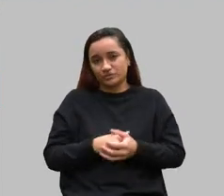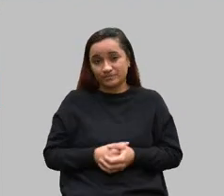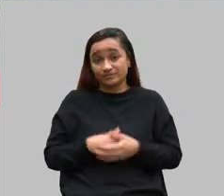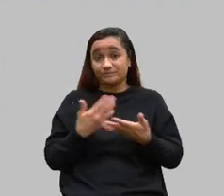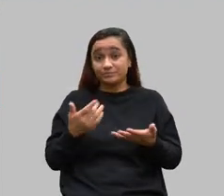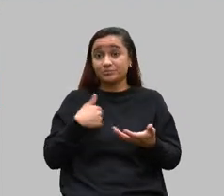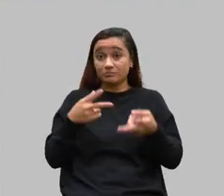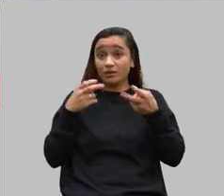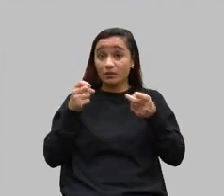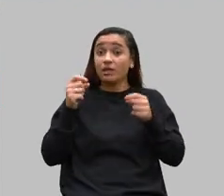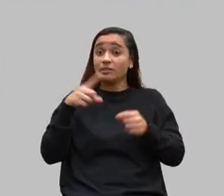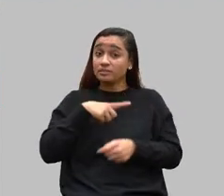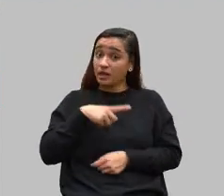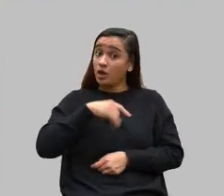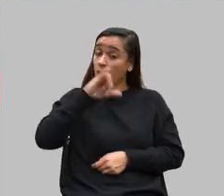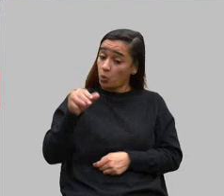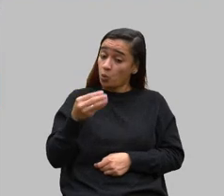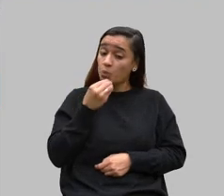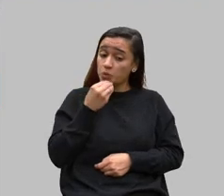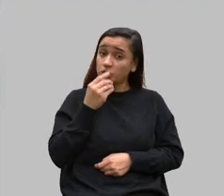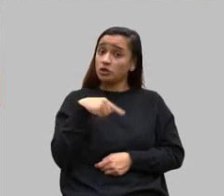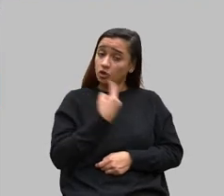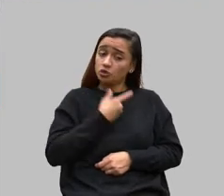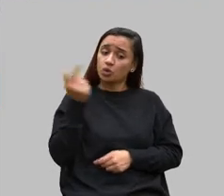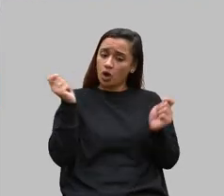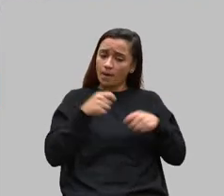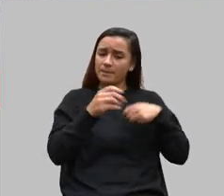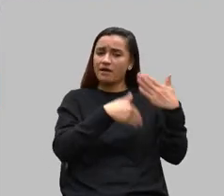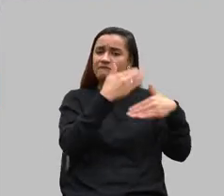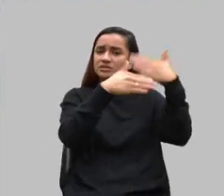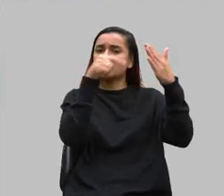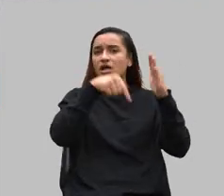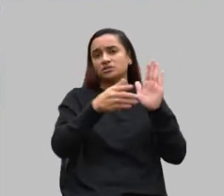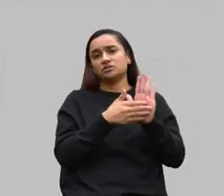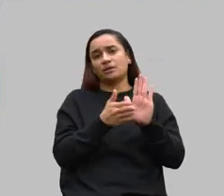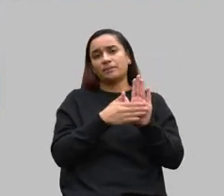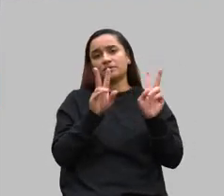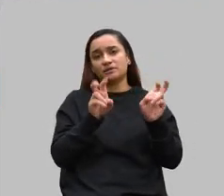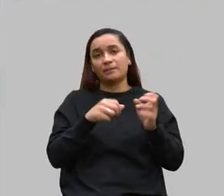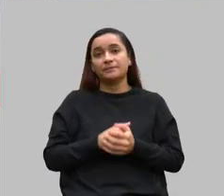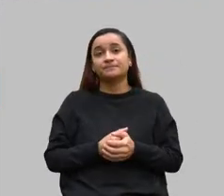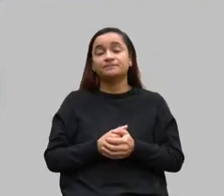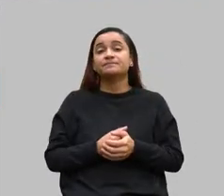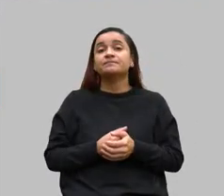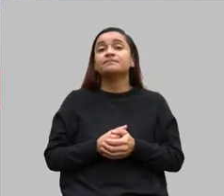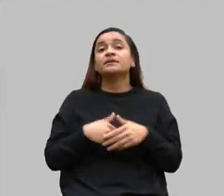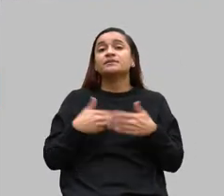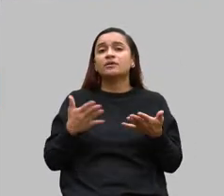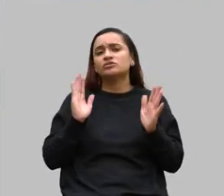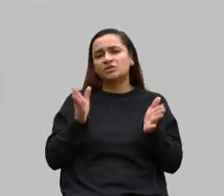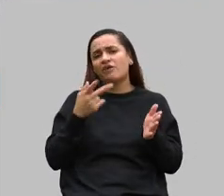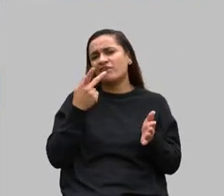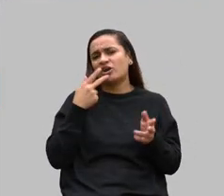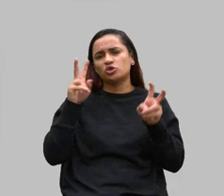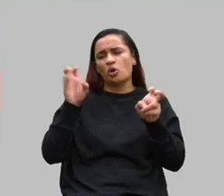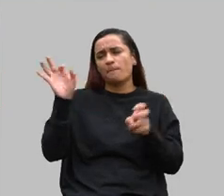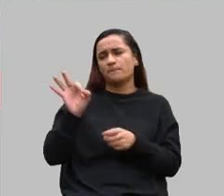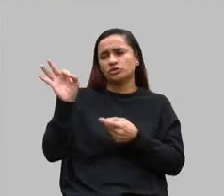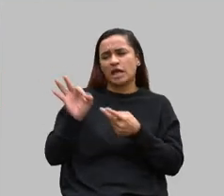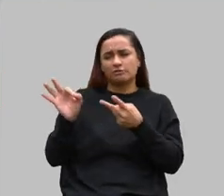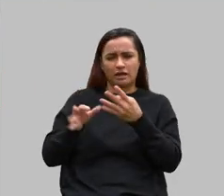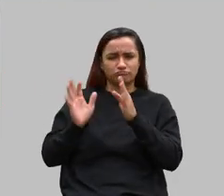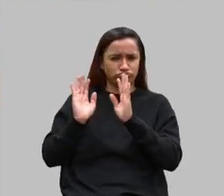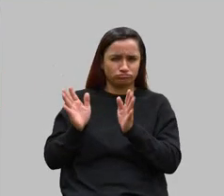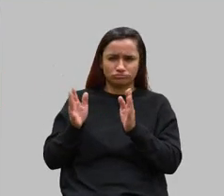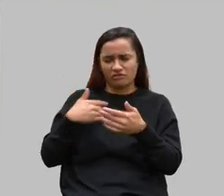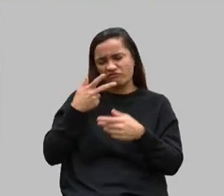grande oportunidade da gente avançar com essa pauta e eu queria trazer a gente já falou aqui dos percentuais da malha né então não vou não vou repetir mas nós temos em Minas Gerais